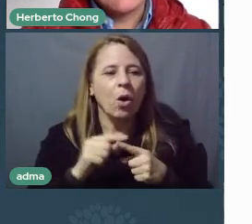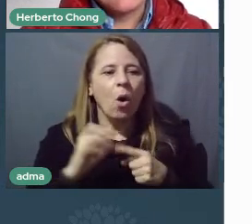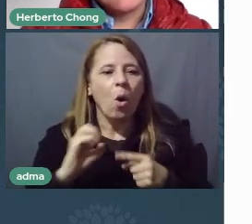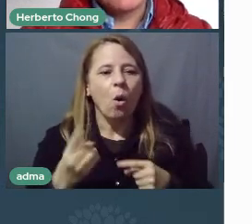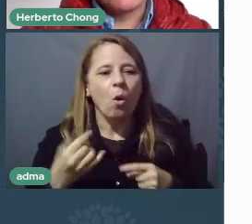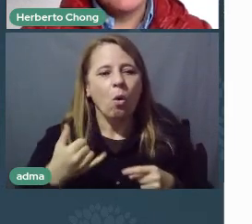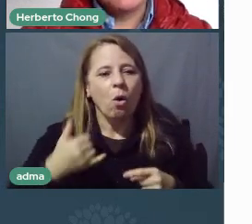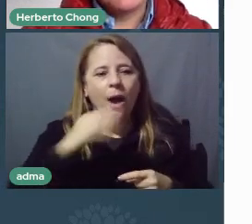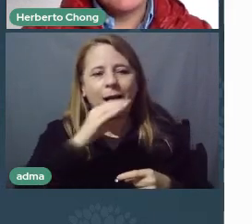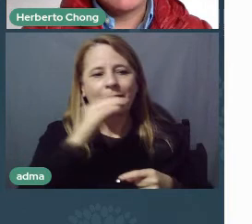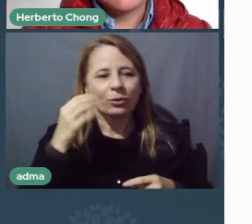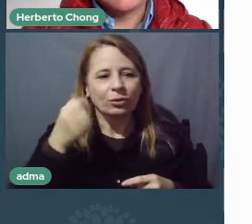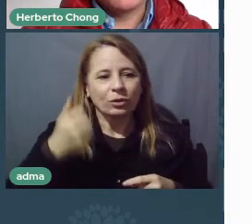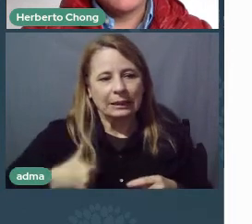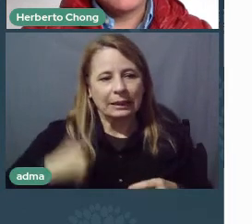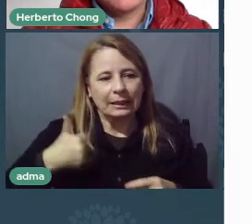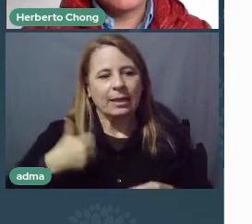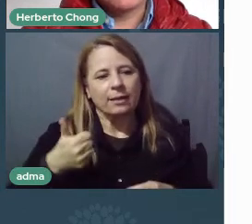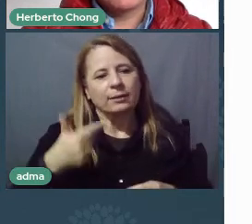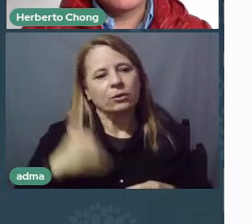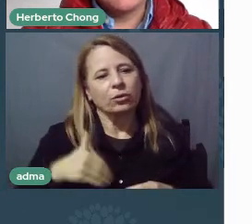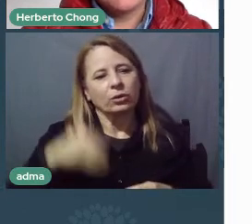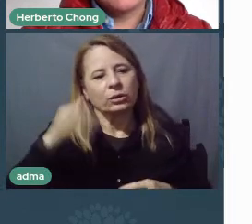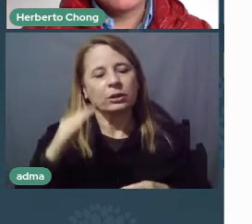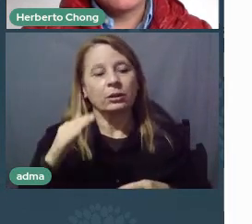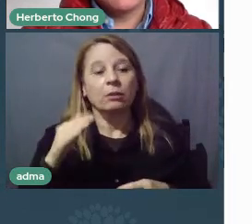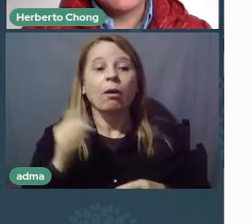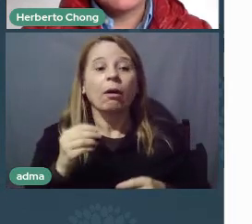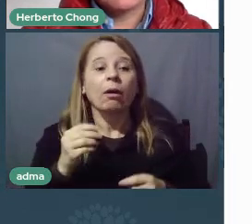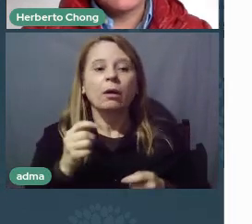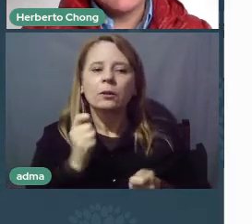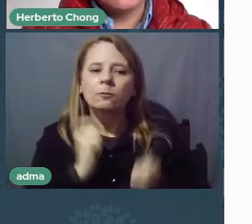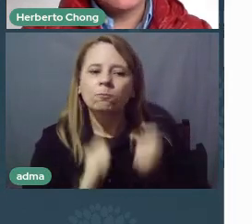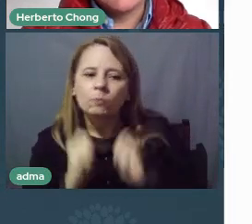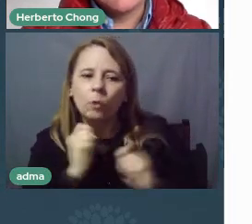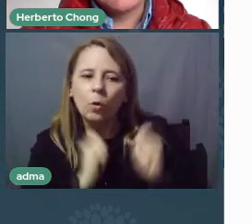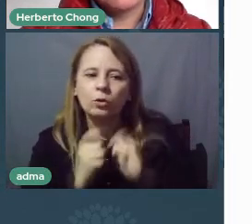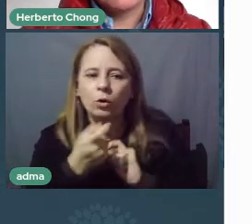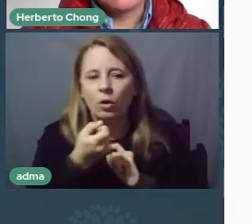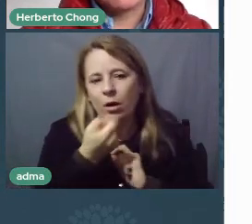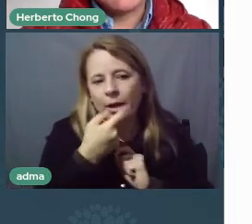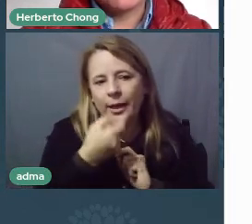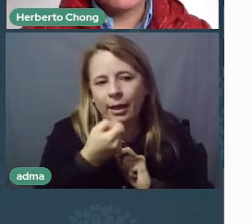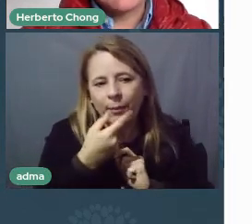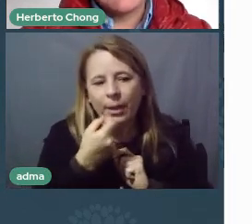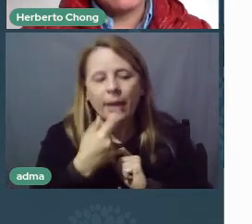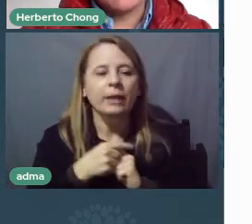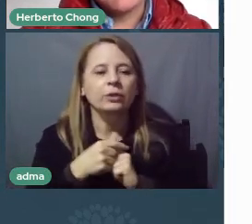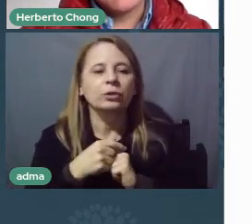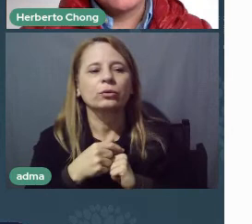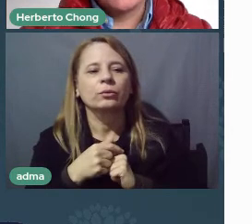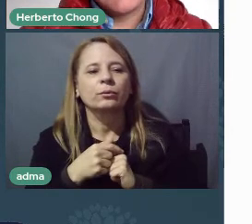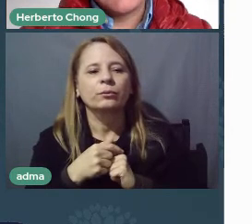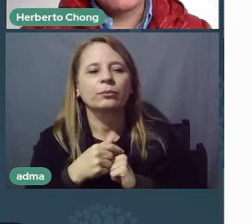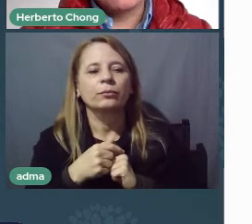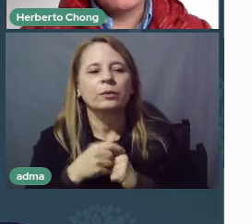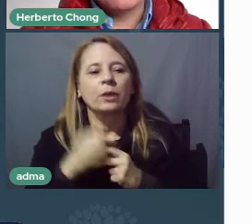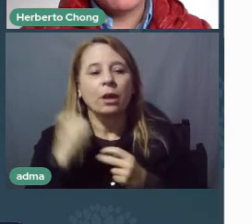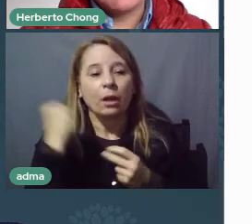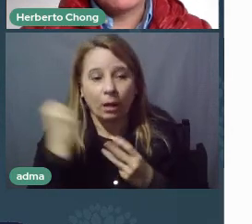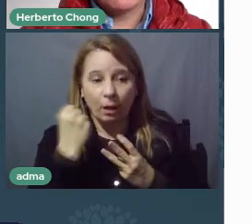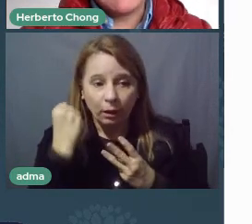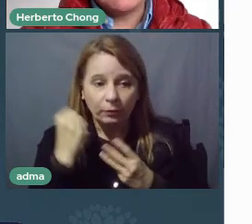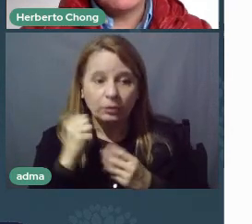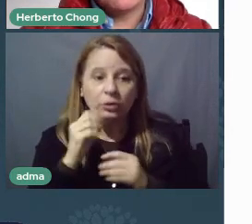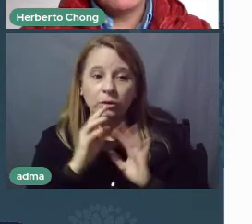anos, eu vou iniciar uma terapia de controle com medicação de alívio no asmático grave, já com